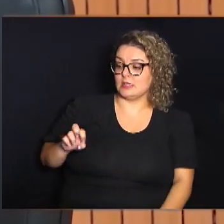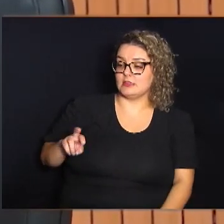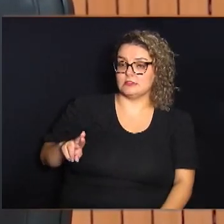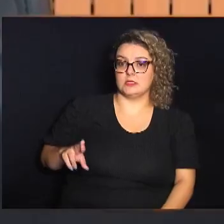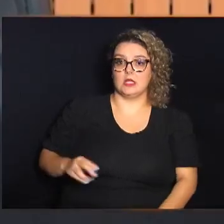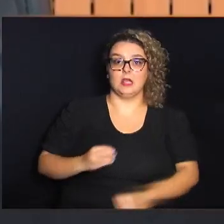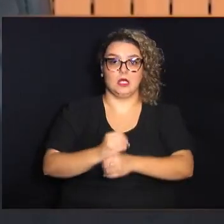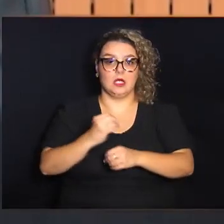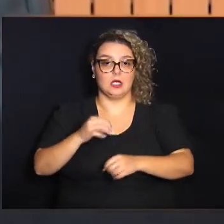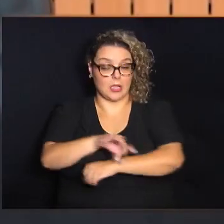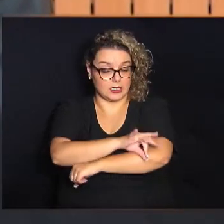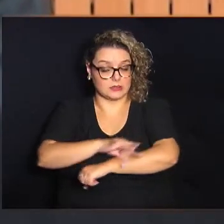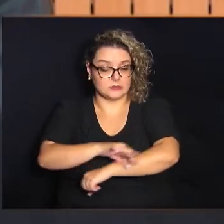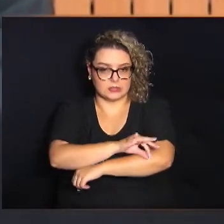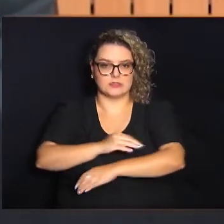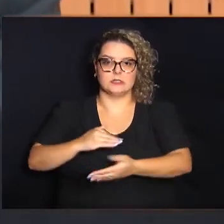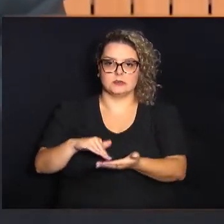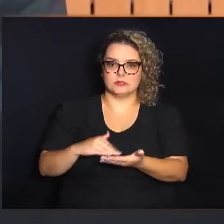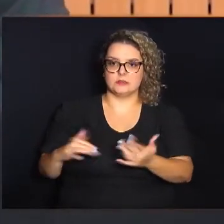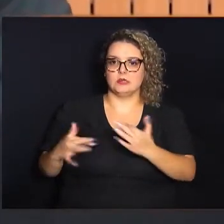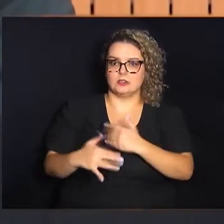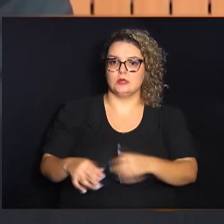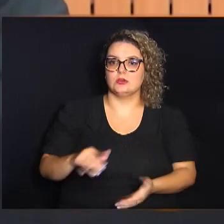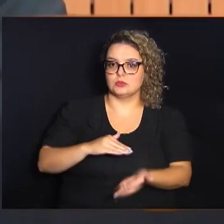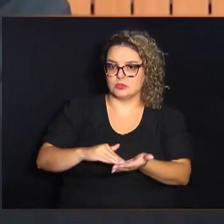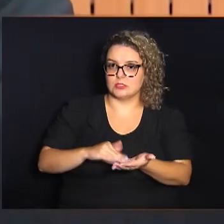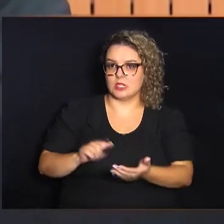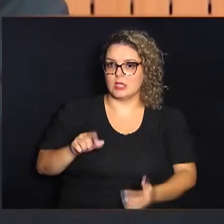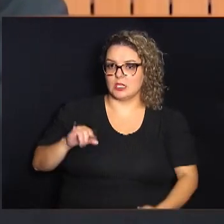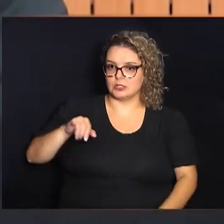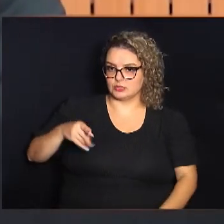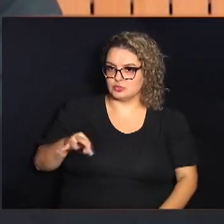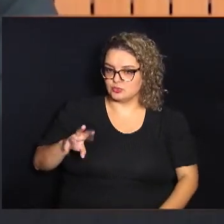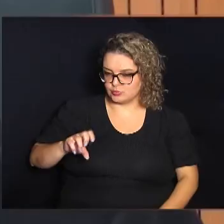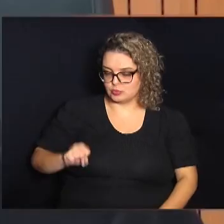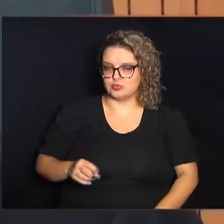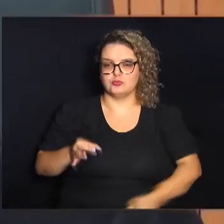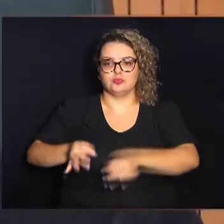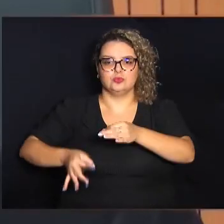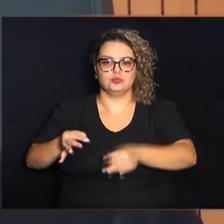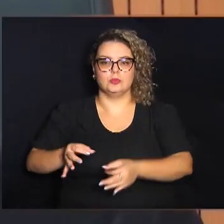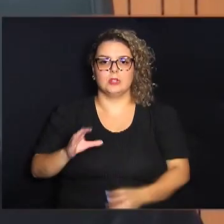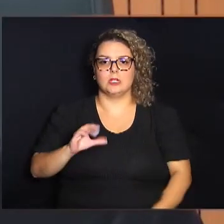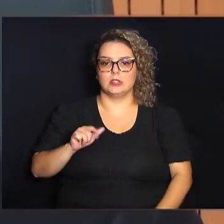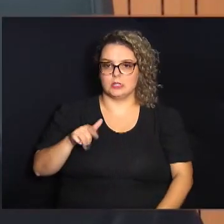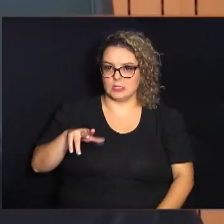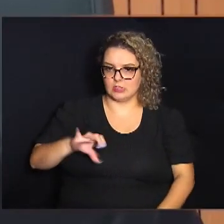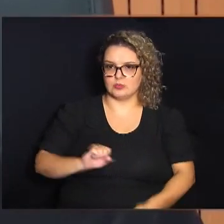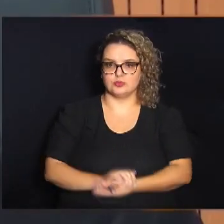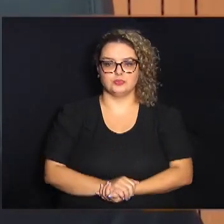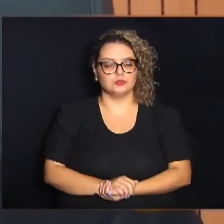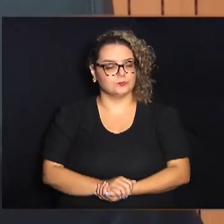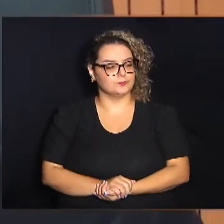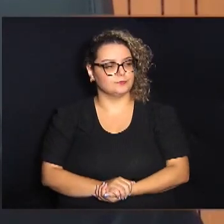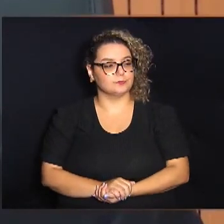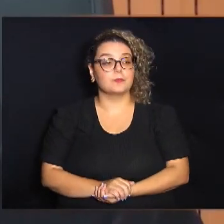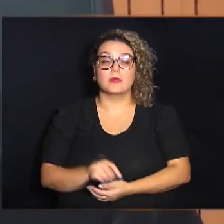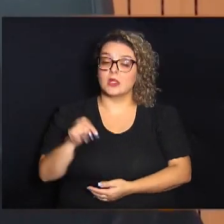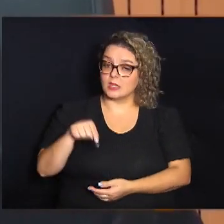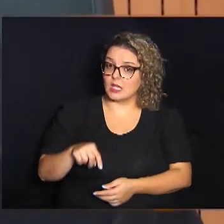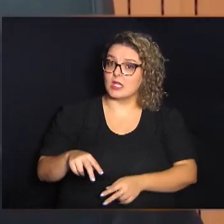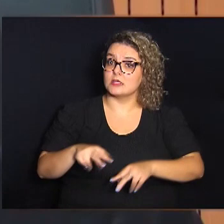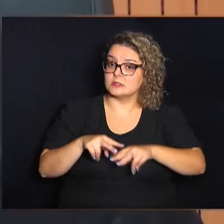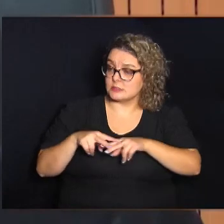Secretaria de Urbanismo, e também o secretário adjunto da Secretaria de Justiça, Cláudio Pires. E esta revisão é uma das quais o